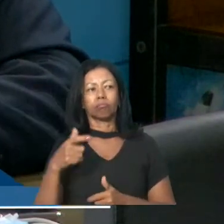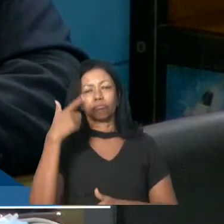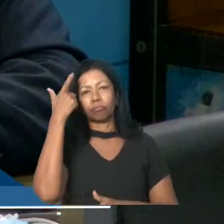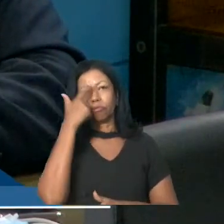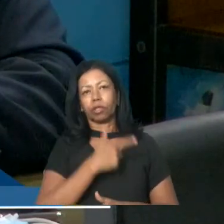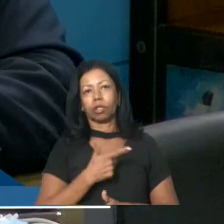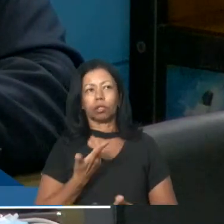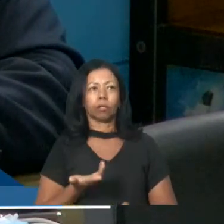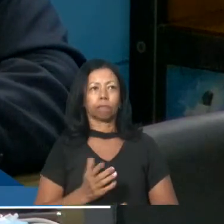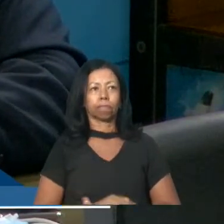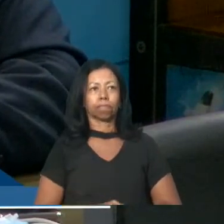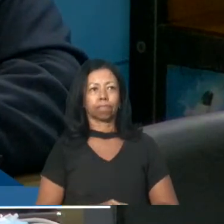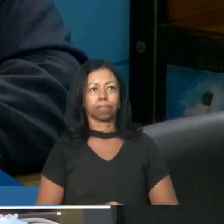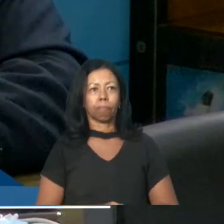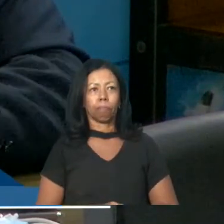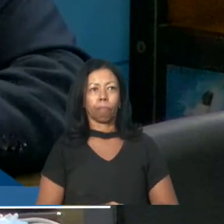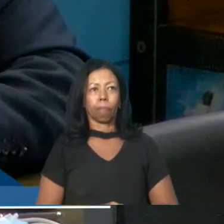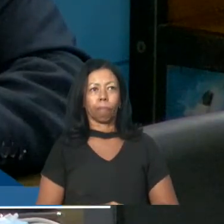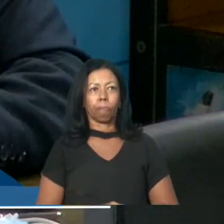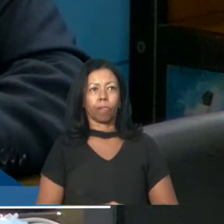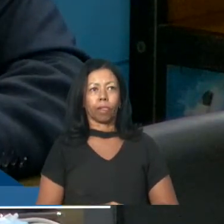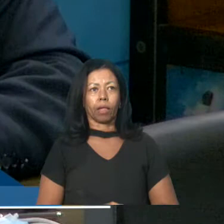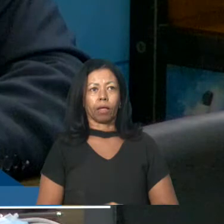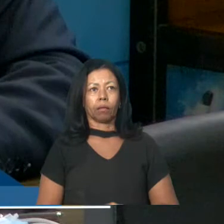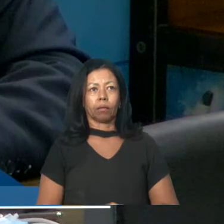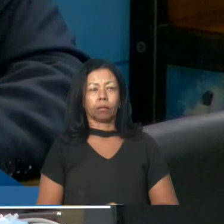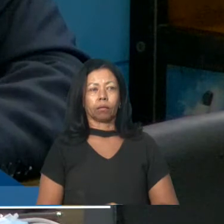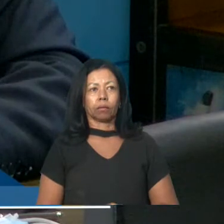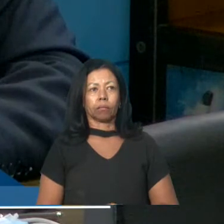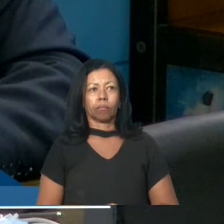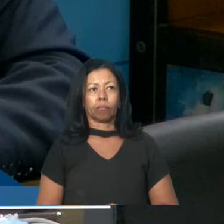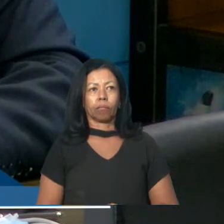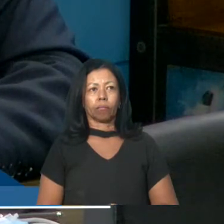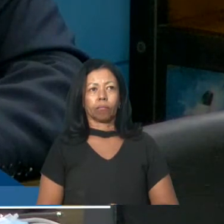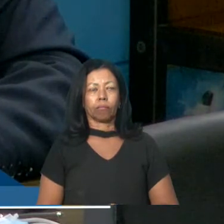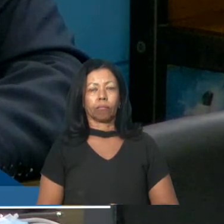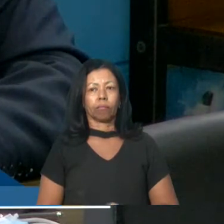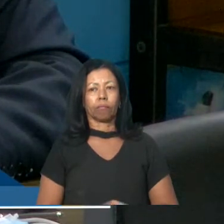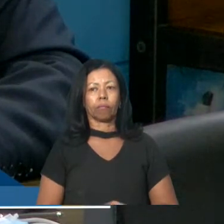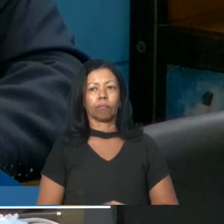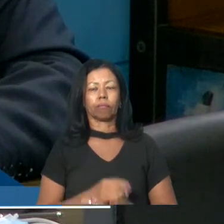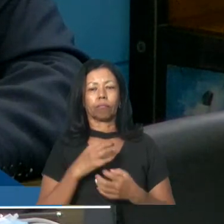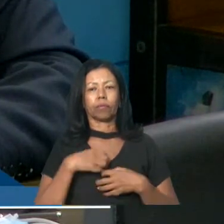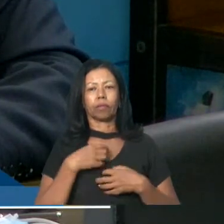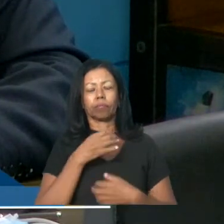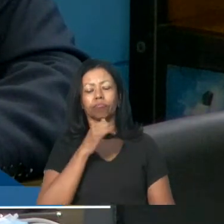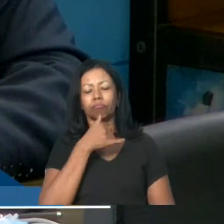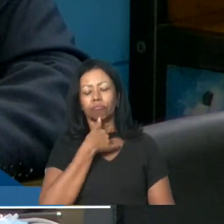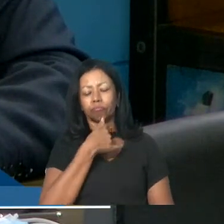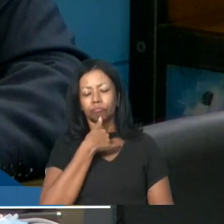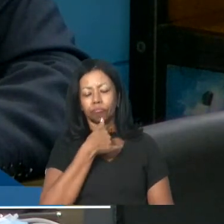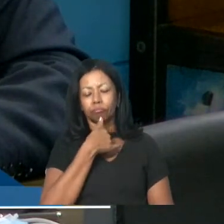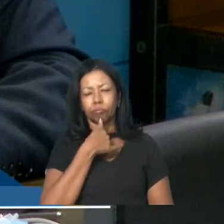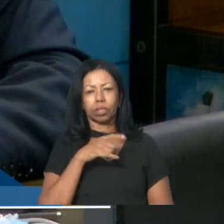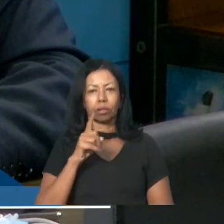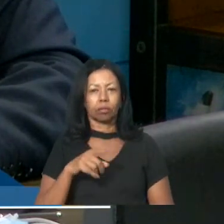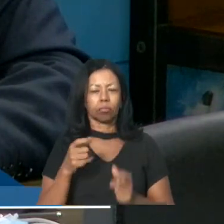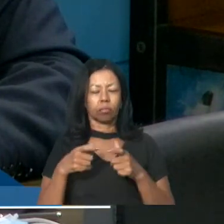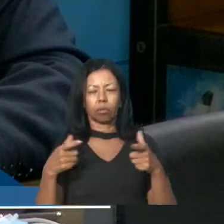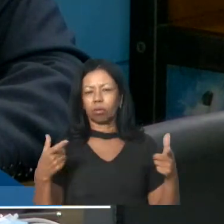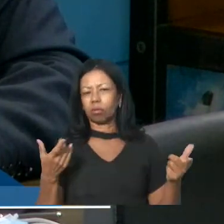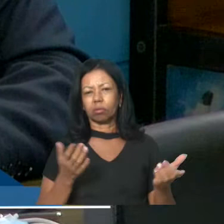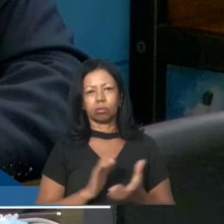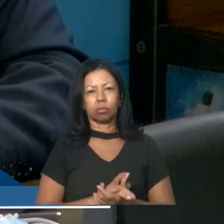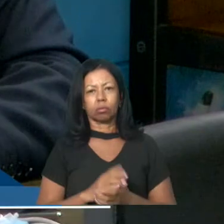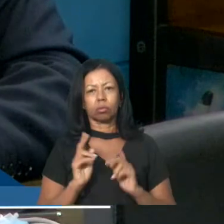feia. Sentimento, só para concluir, presidente, o sentimento de tristeza é muito grande.